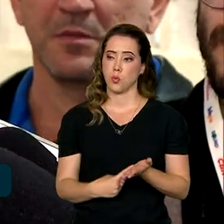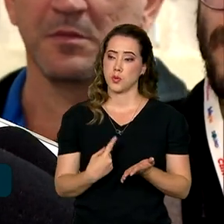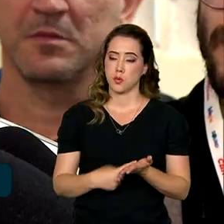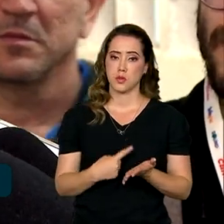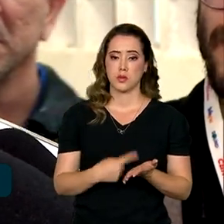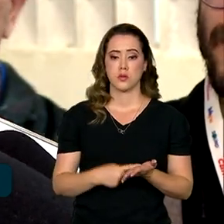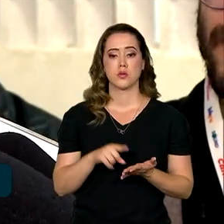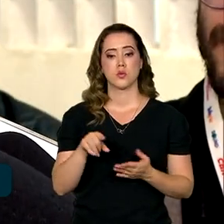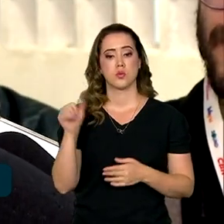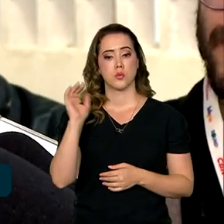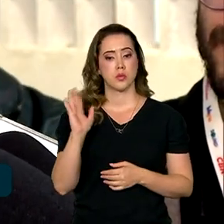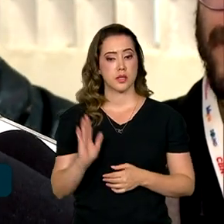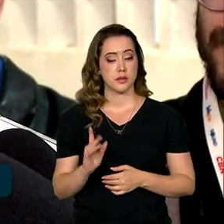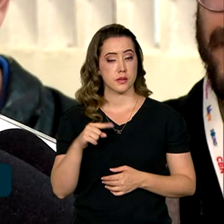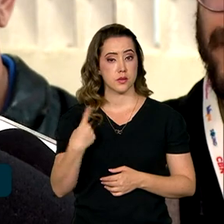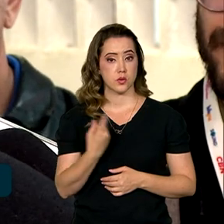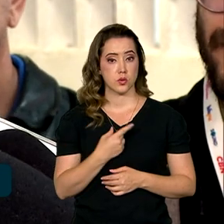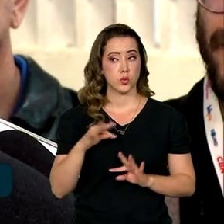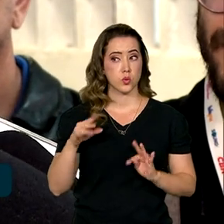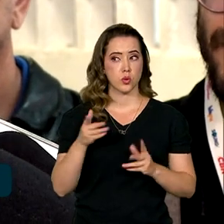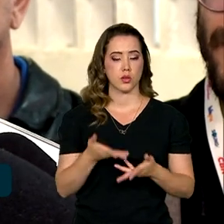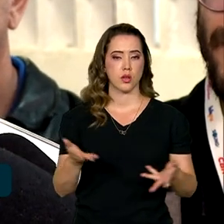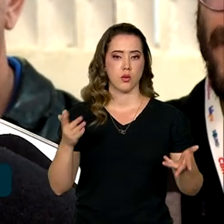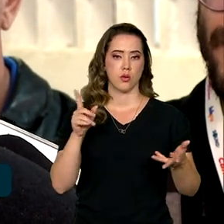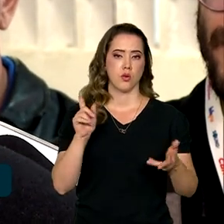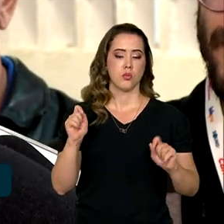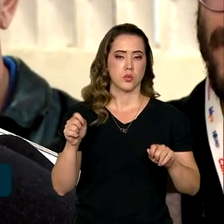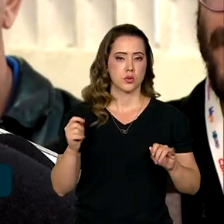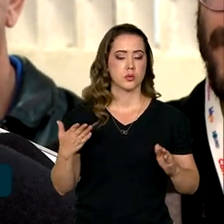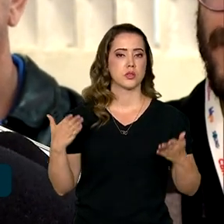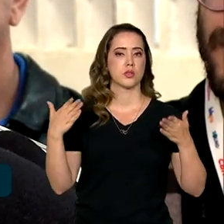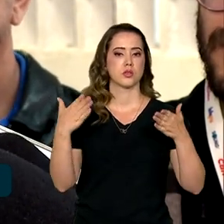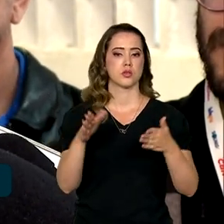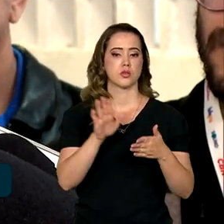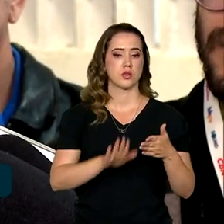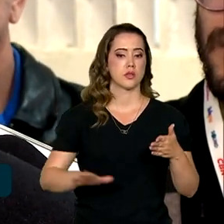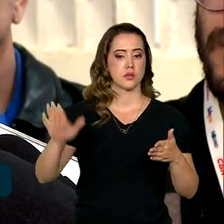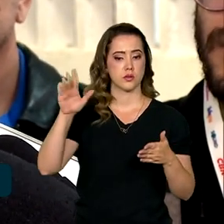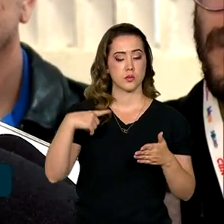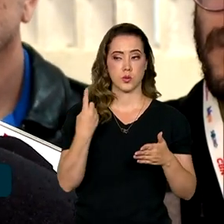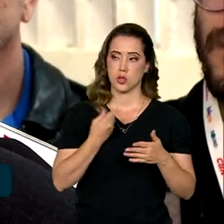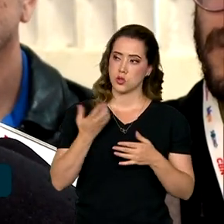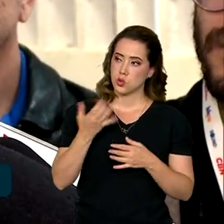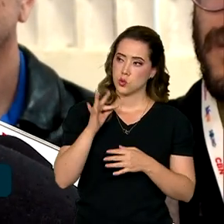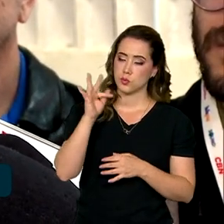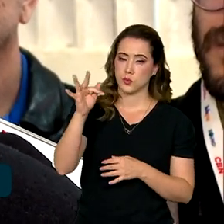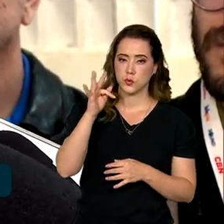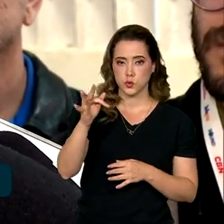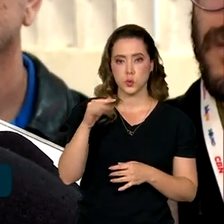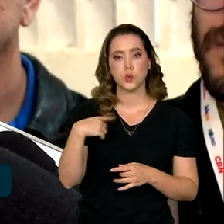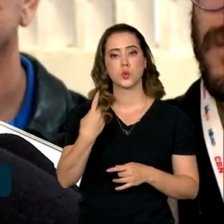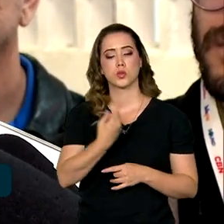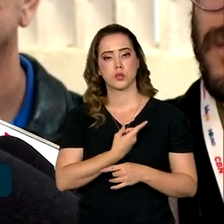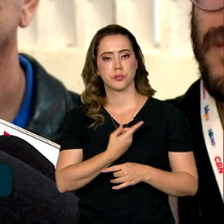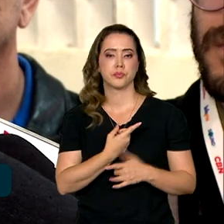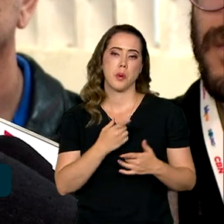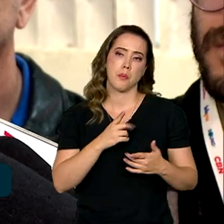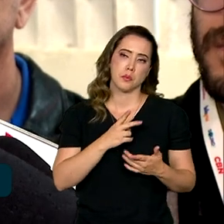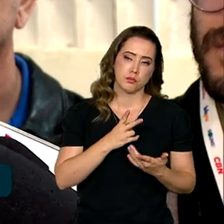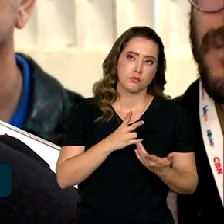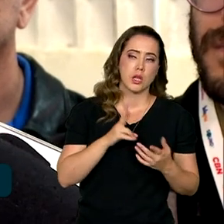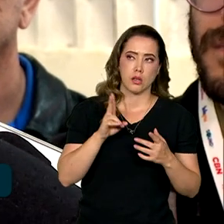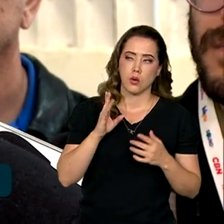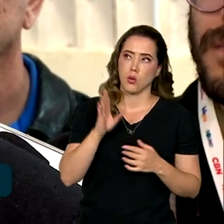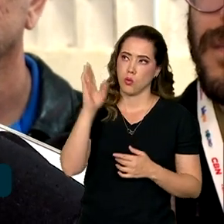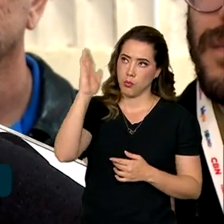compromisso com o Brasil na sua totalidade, com a nação, né, que a gente está querendo formar e montar, com todos os problemas que tem esse conceito, mas com